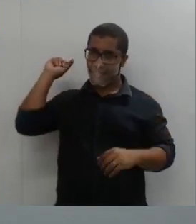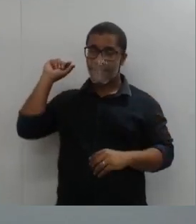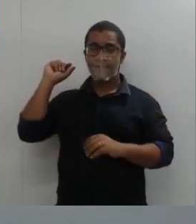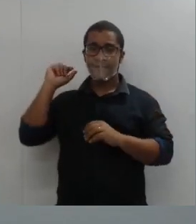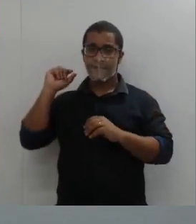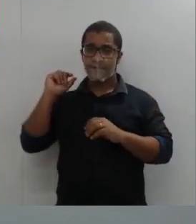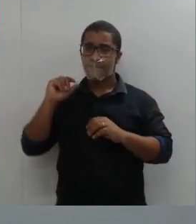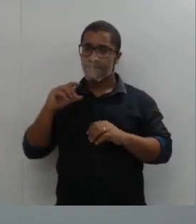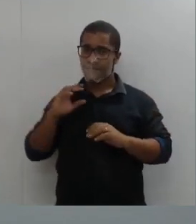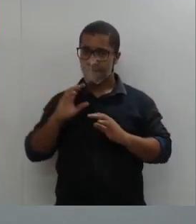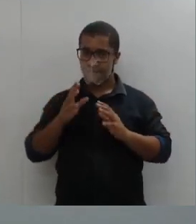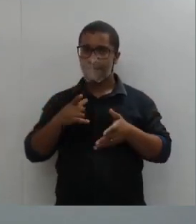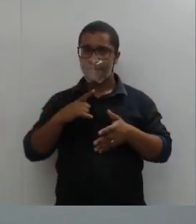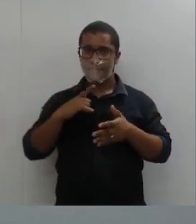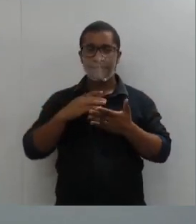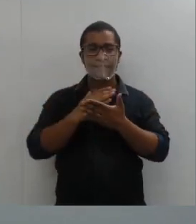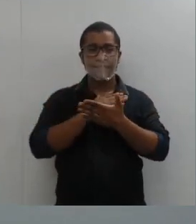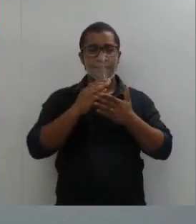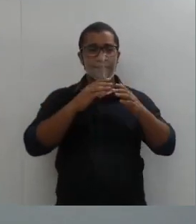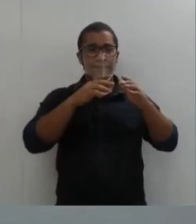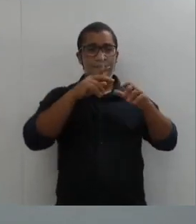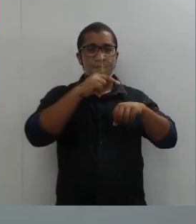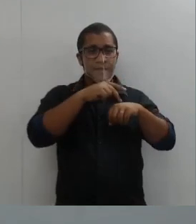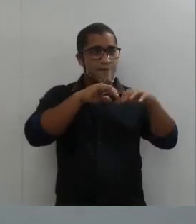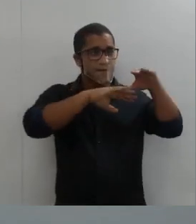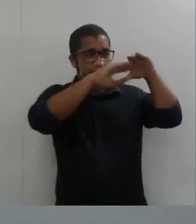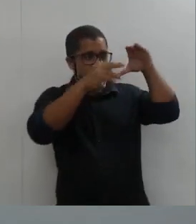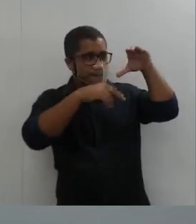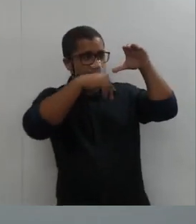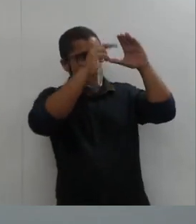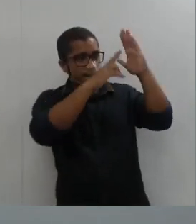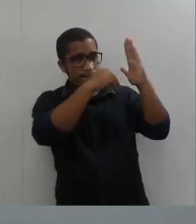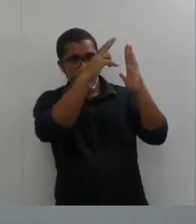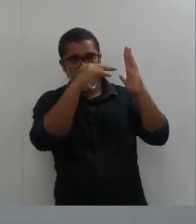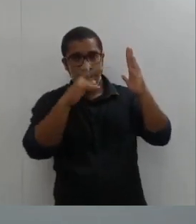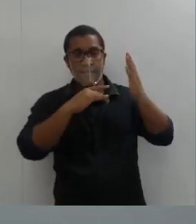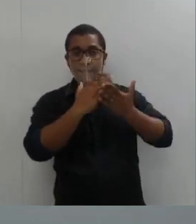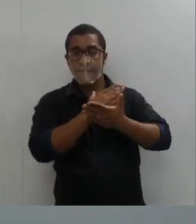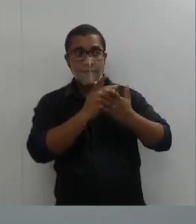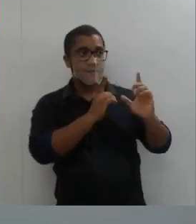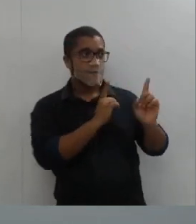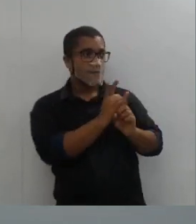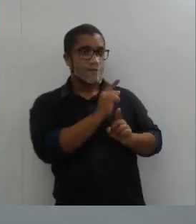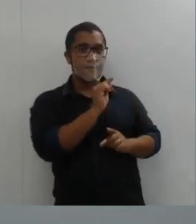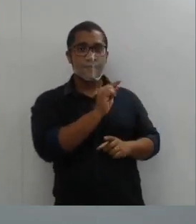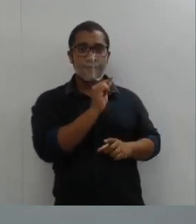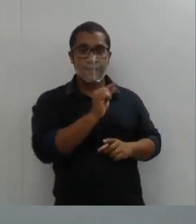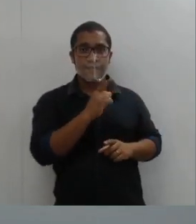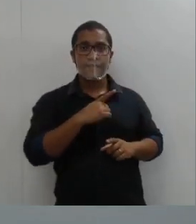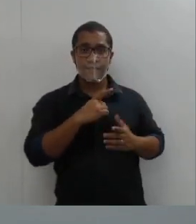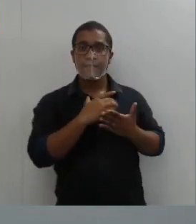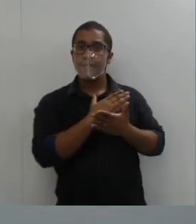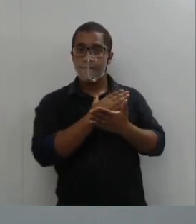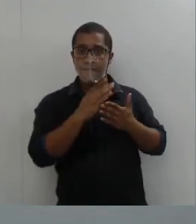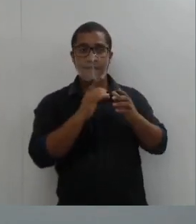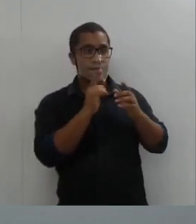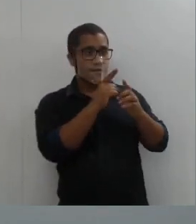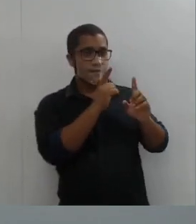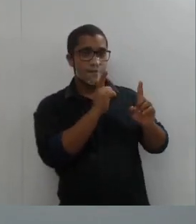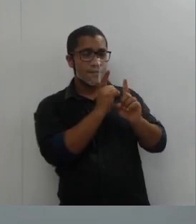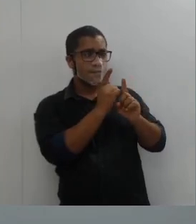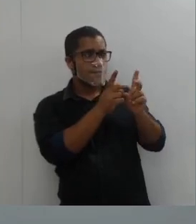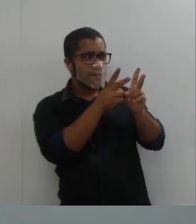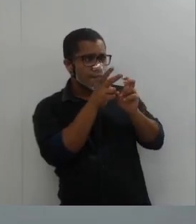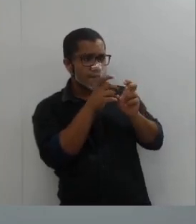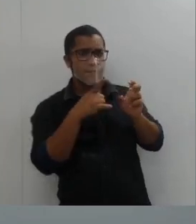existem pinturas rupestres onde os arqueólogos acharam justamente pinturas que identificam que